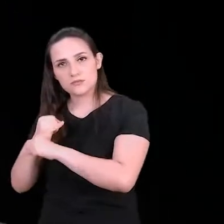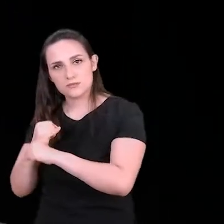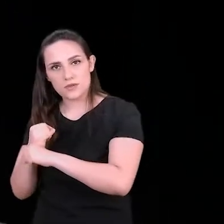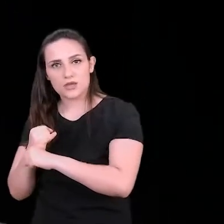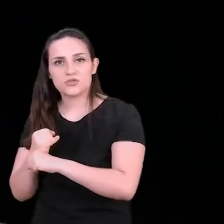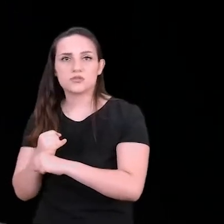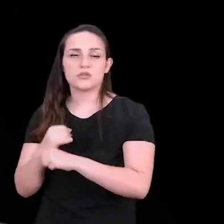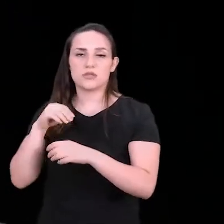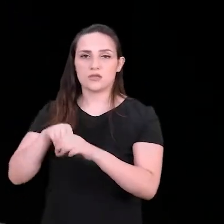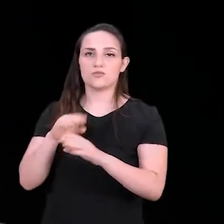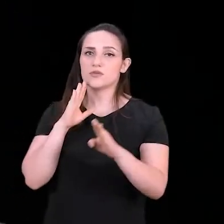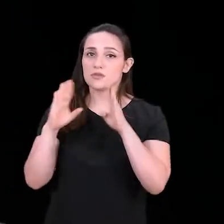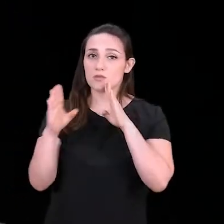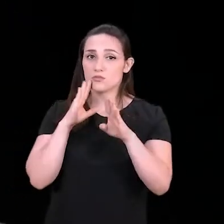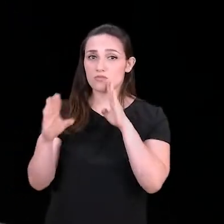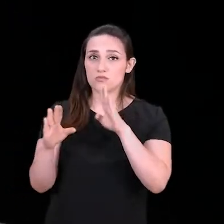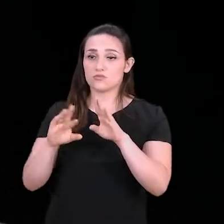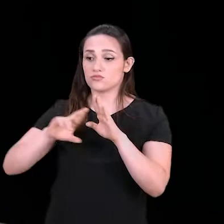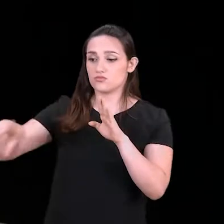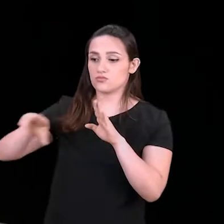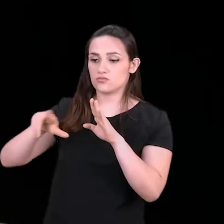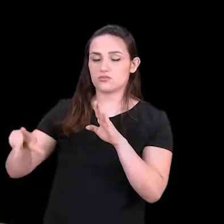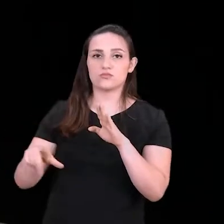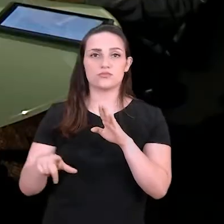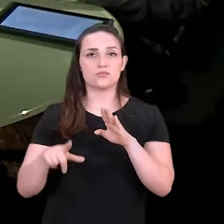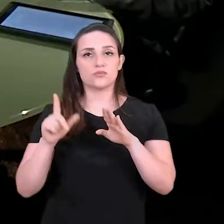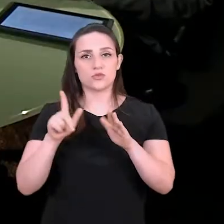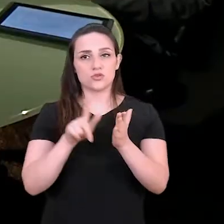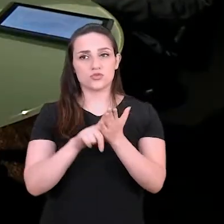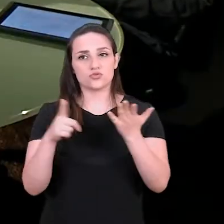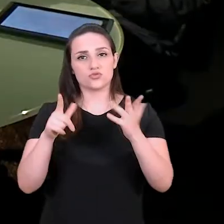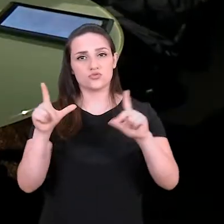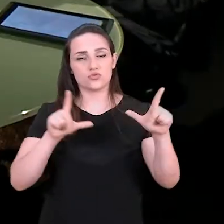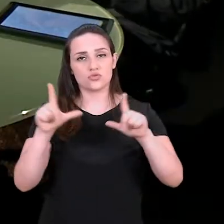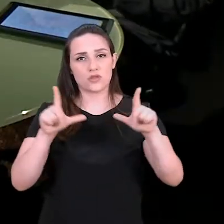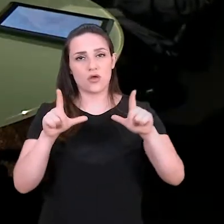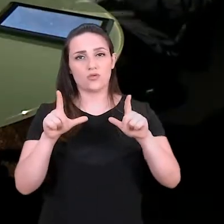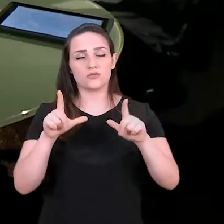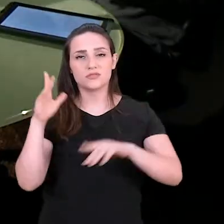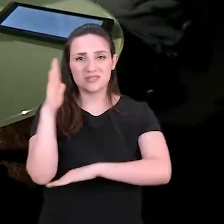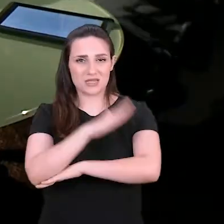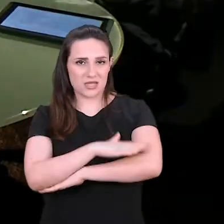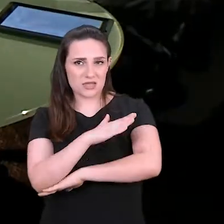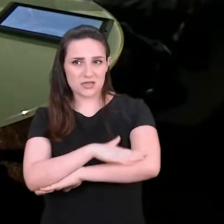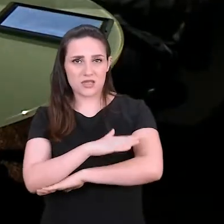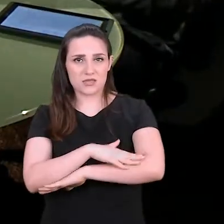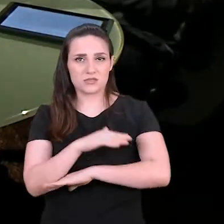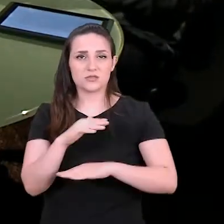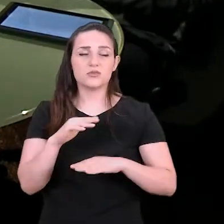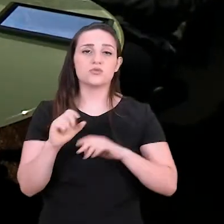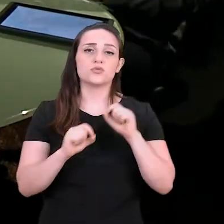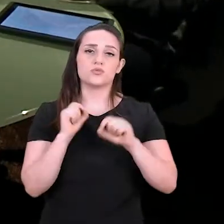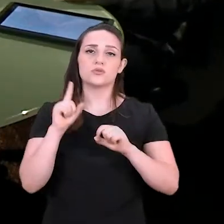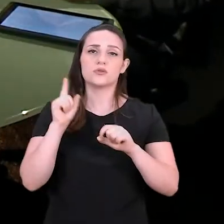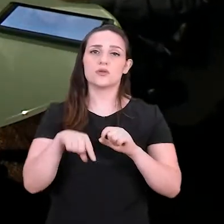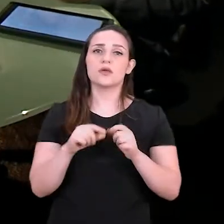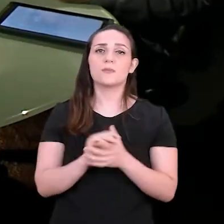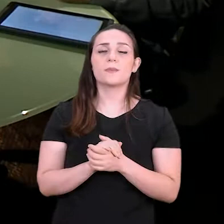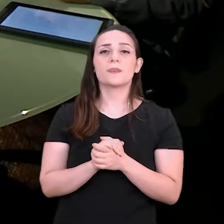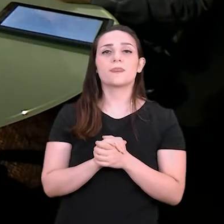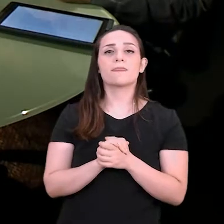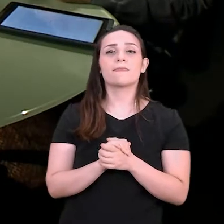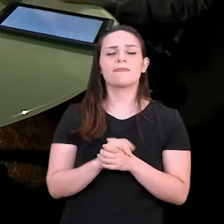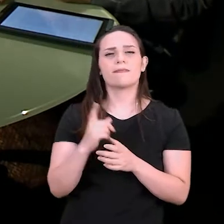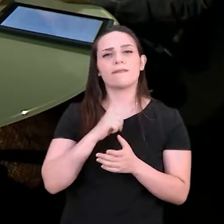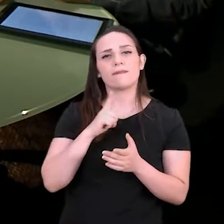rádio com imagens sendo feito no Facebook. No caso do Jornal da Tarde, que é o único nativo exatamente da internet,